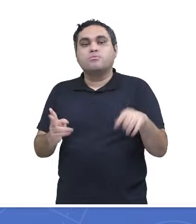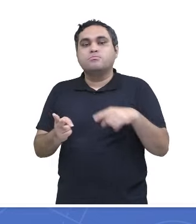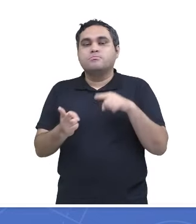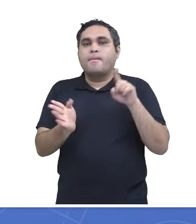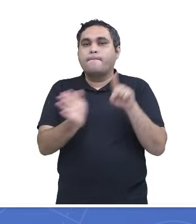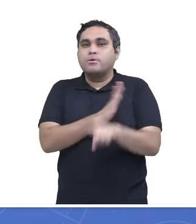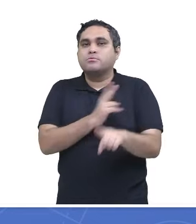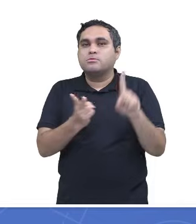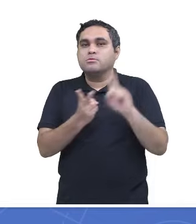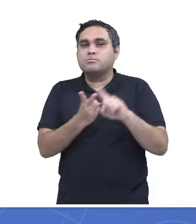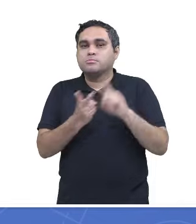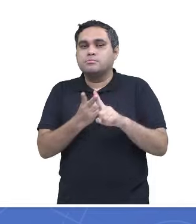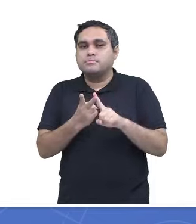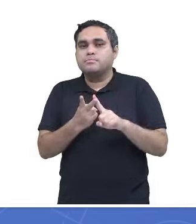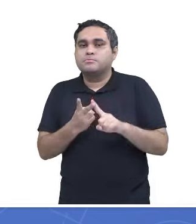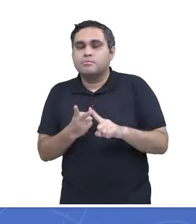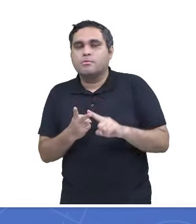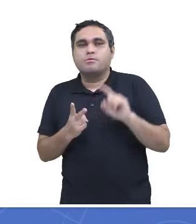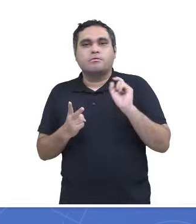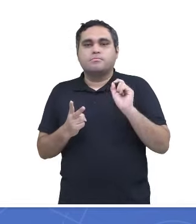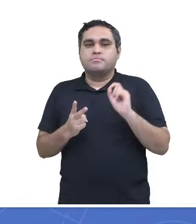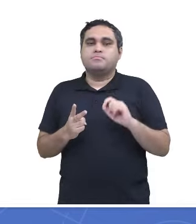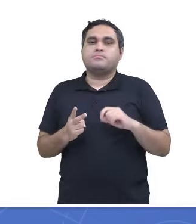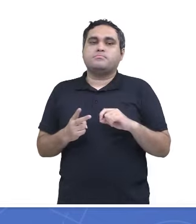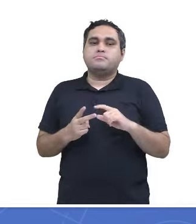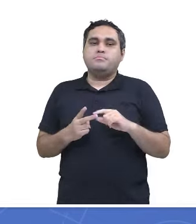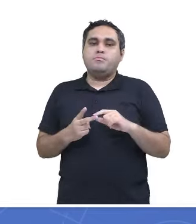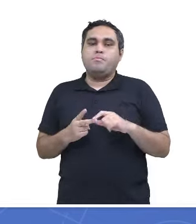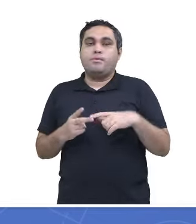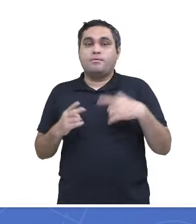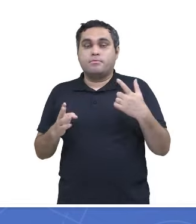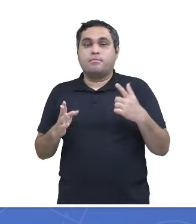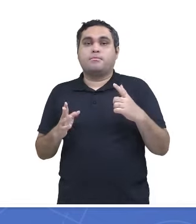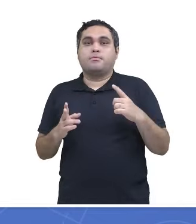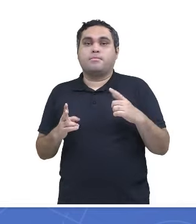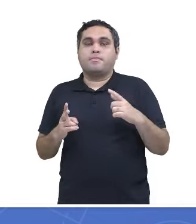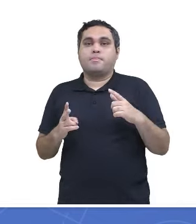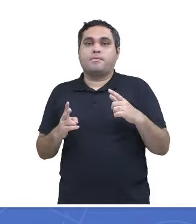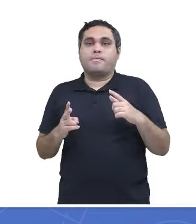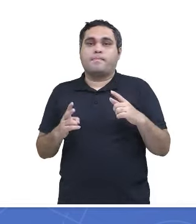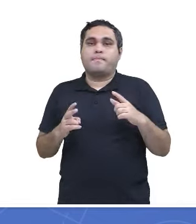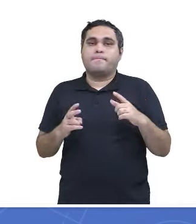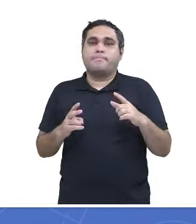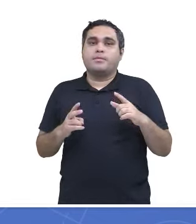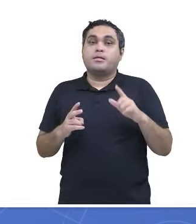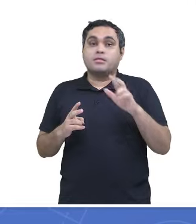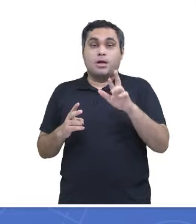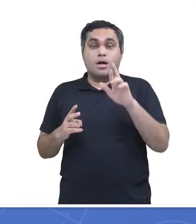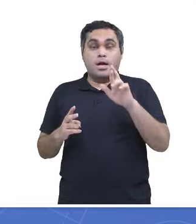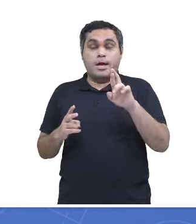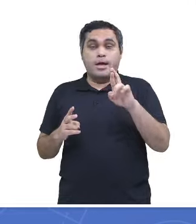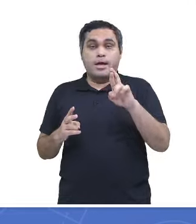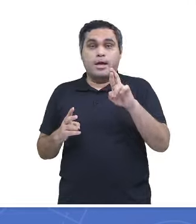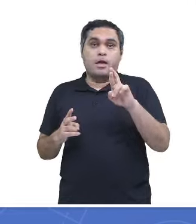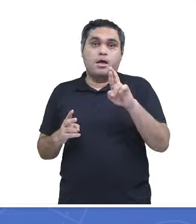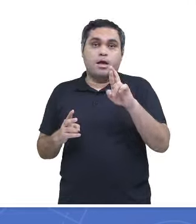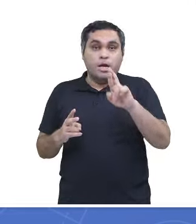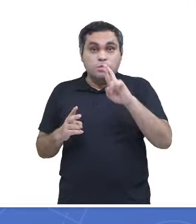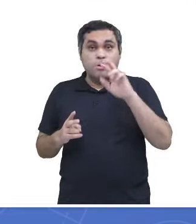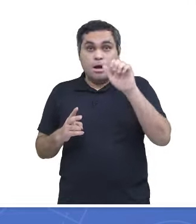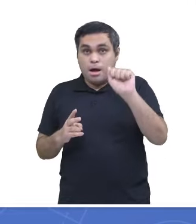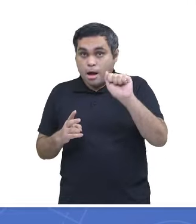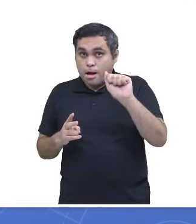A questão 2 diz o seguinte: a legislação é a questão A, né, a alternativa A, que está correta,